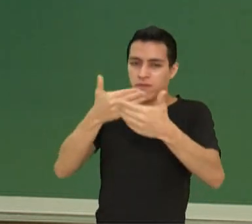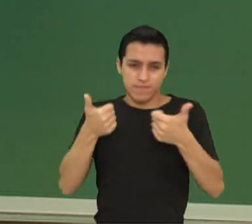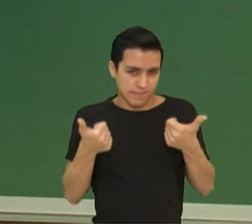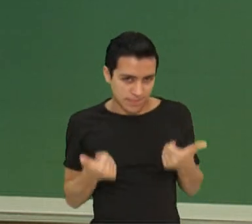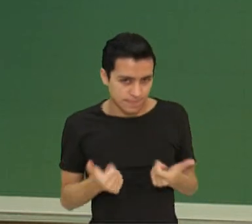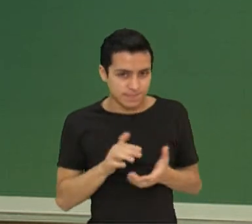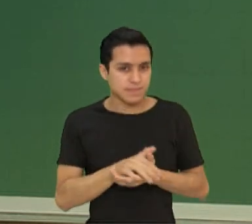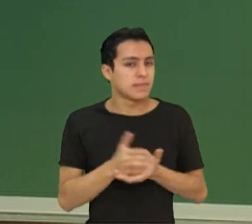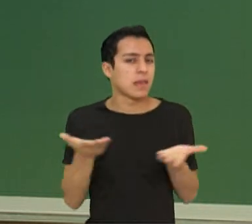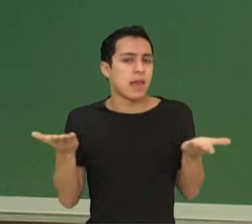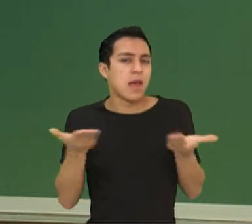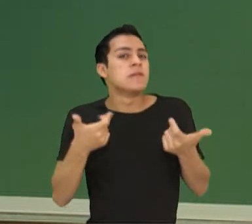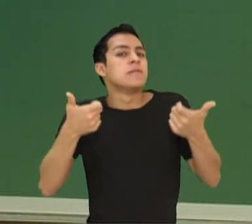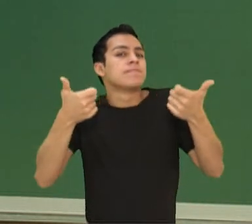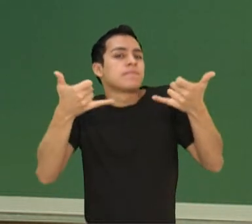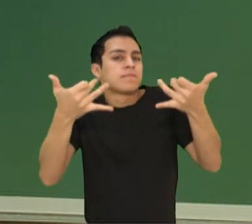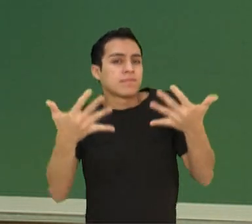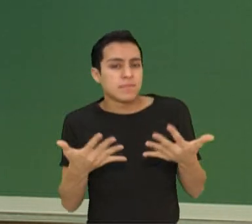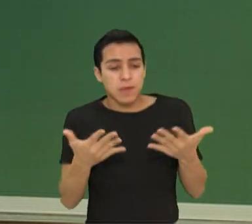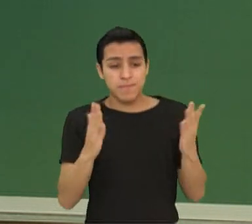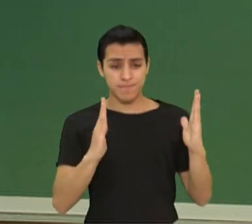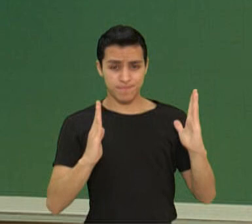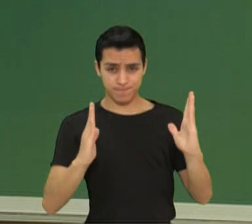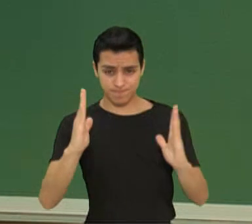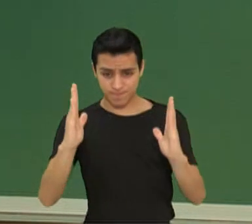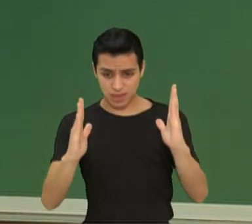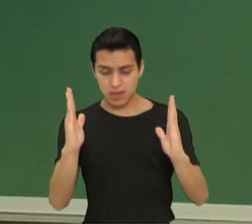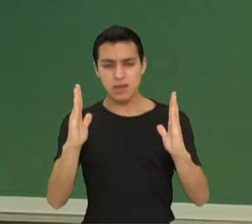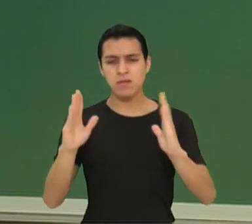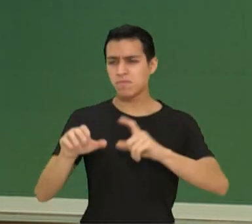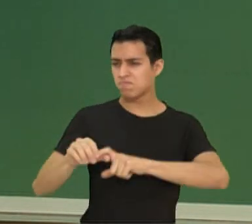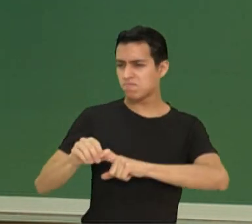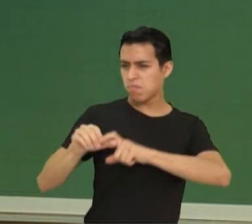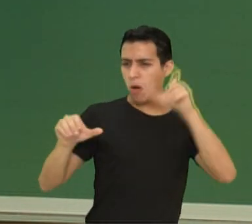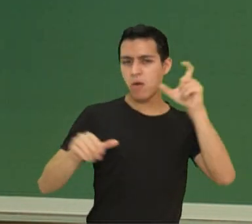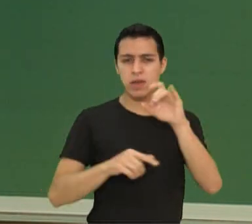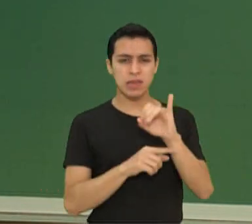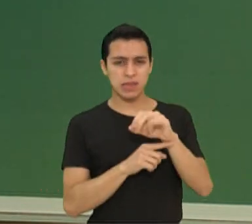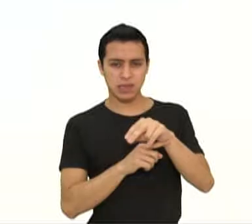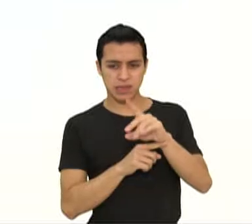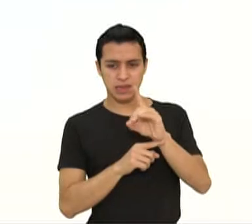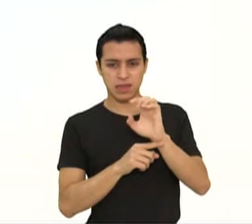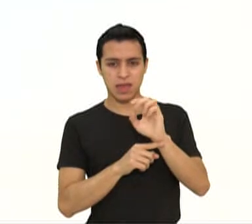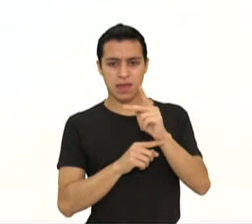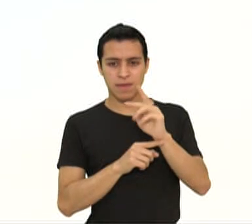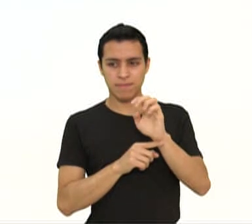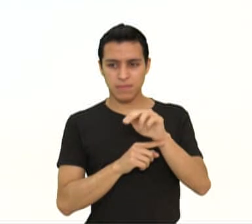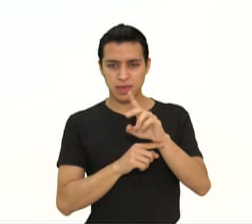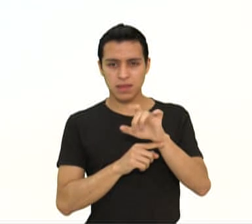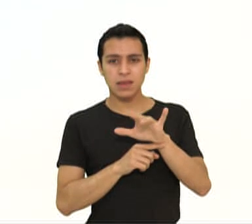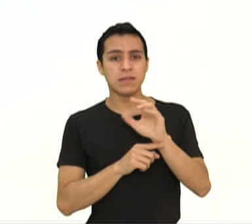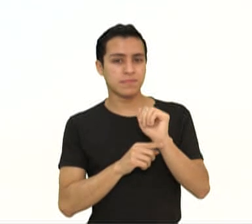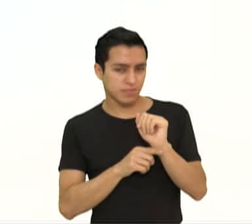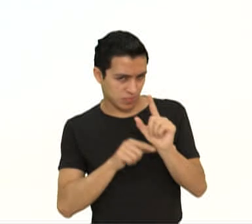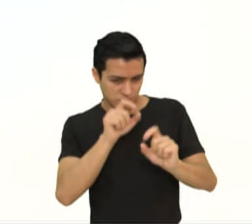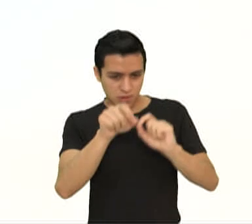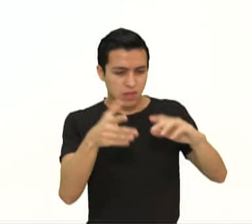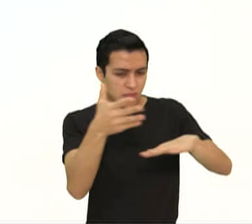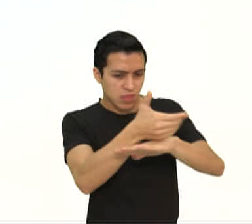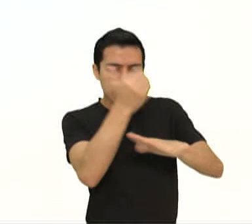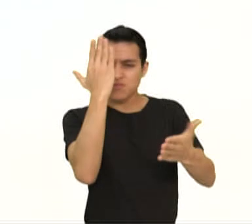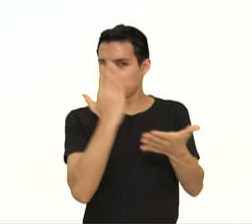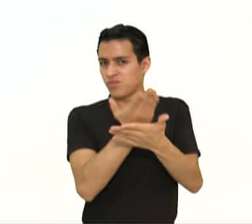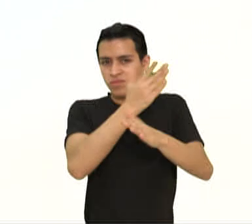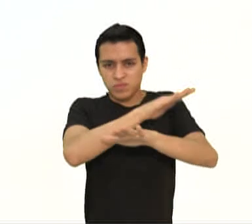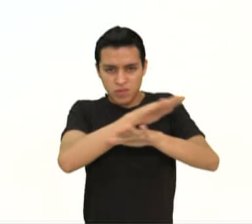agora falaremos então do período da independência. O Brasil deixou de ser uma colônia com a independência